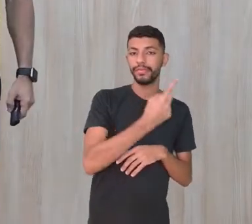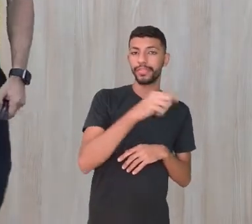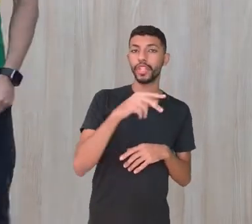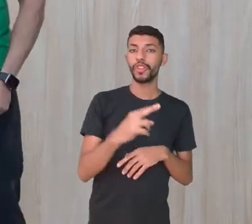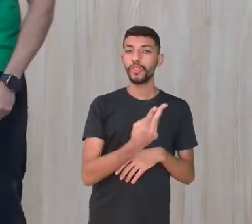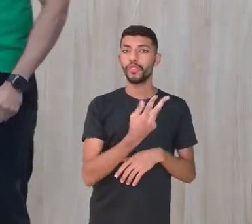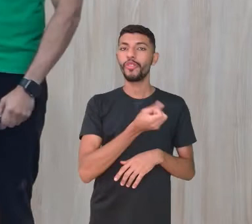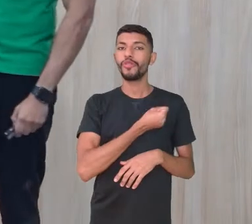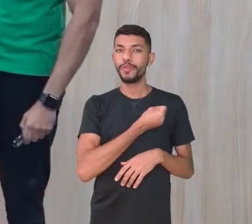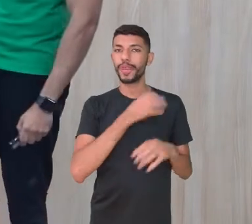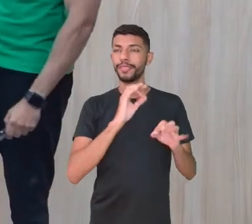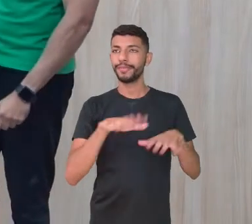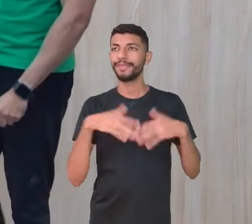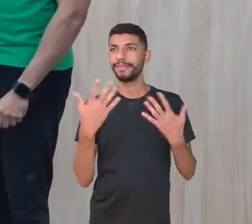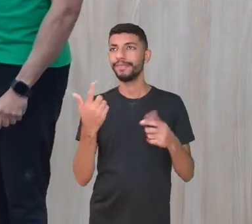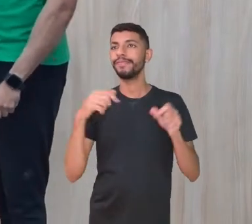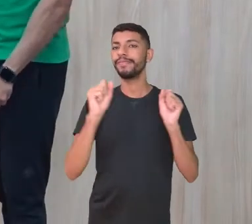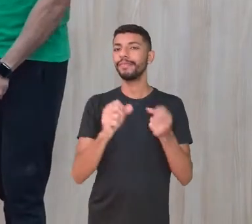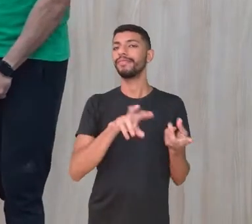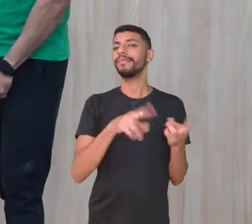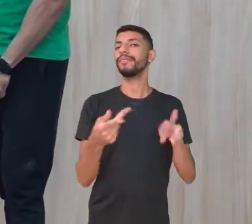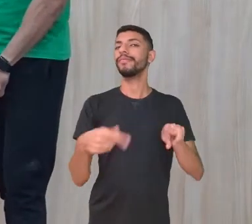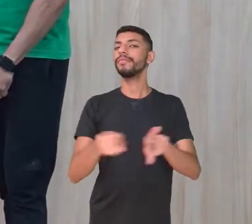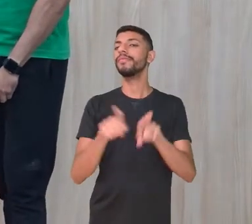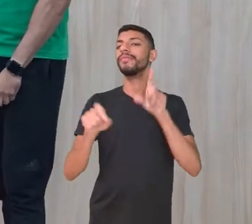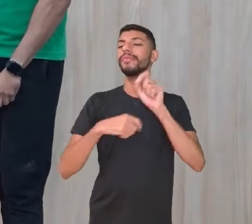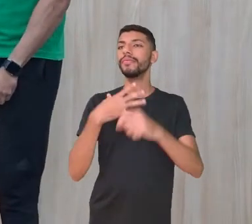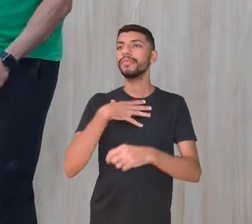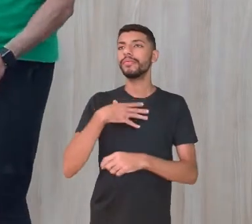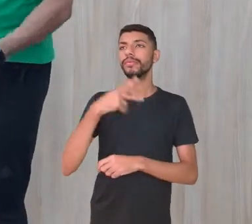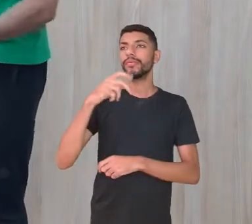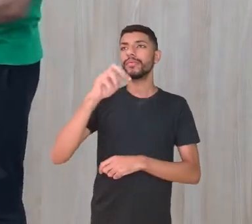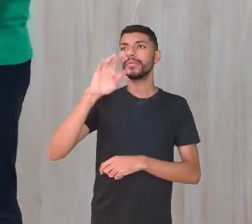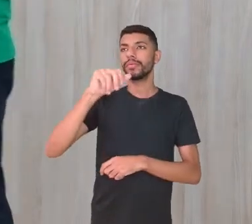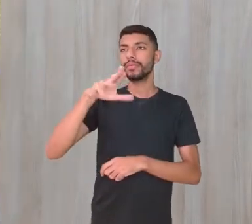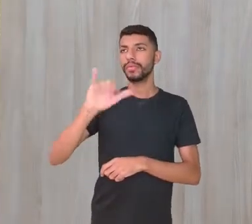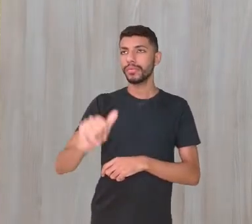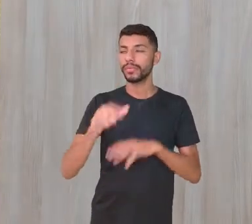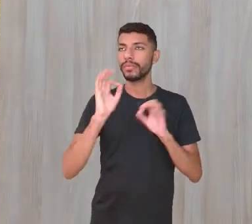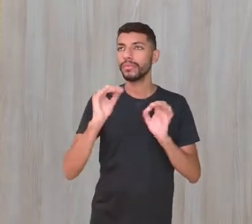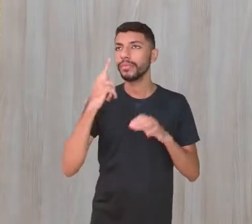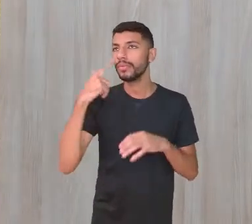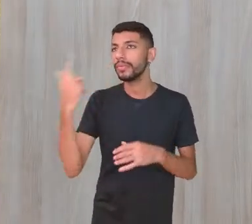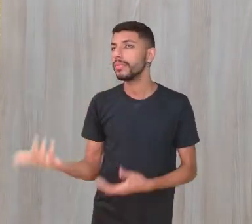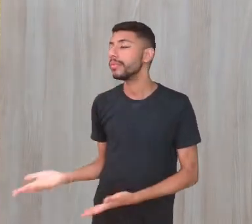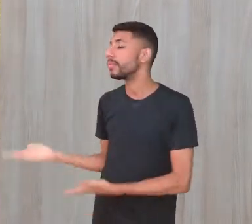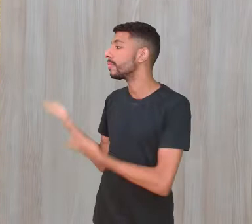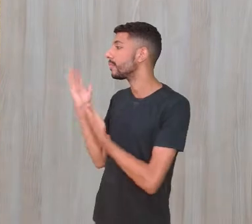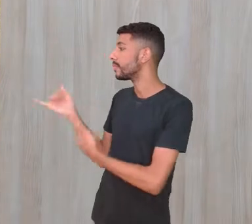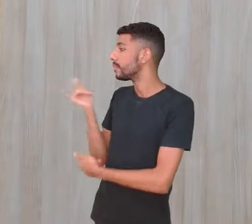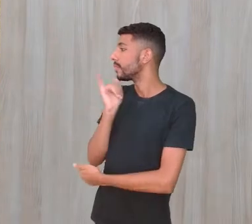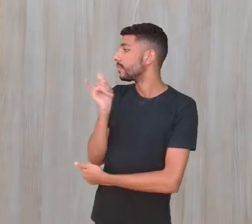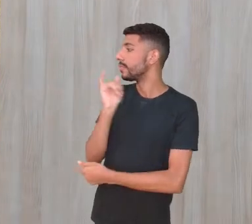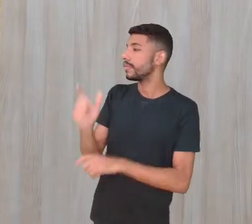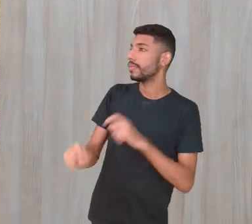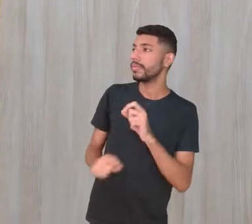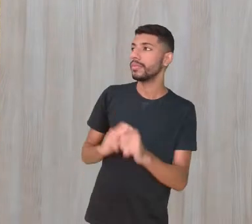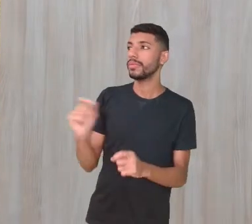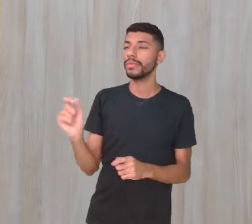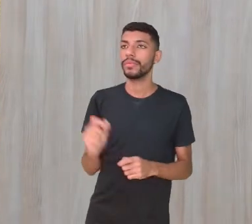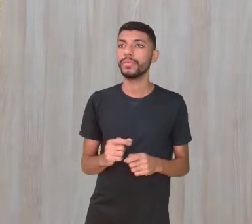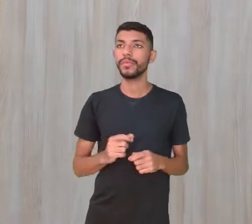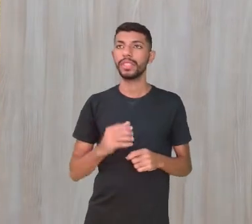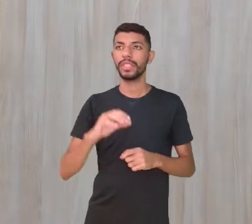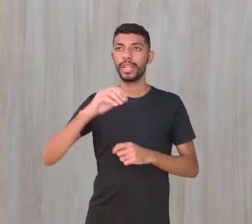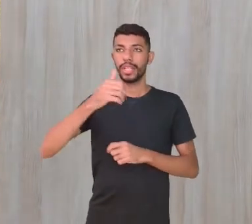Então você pode transformar aí também em forma de potência, tá bom? Então, quando eu tenho aqui, por exemplo, ó, 10